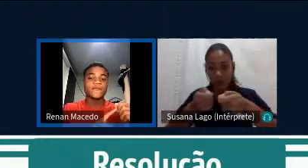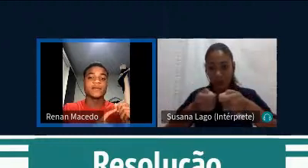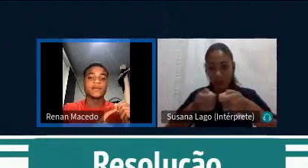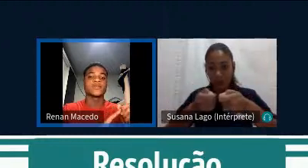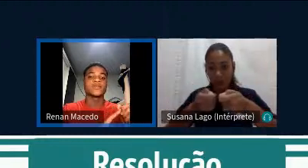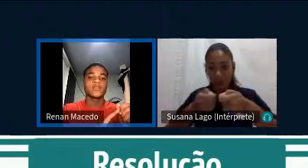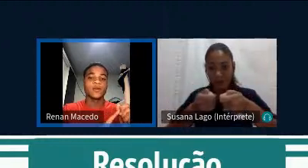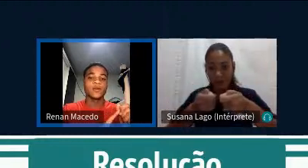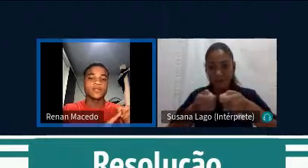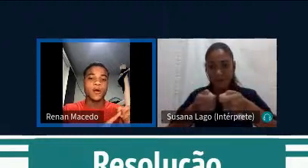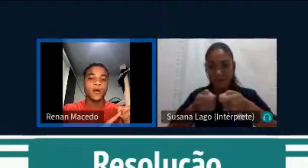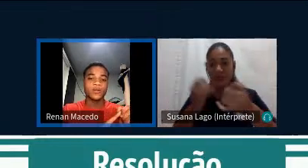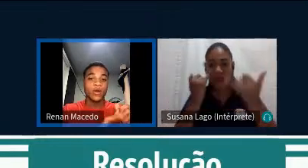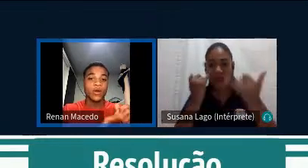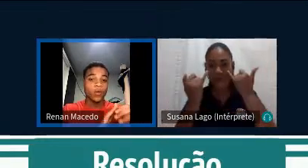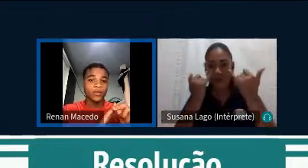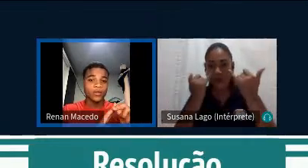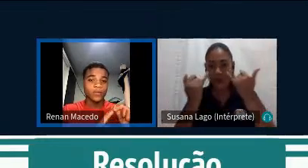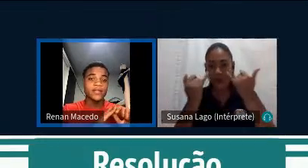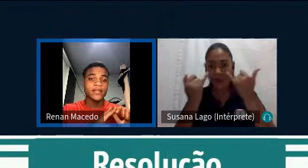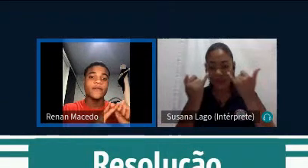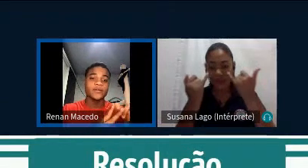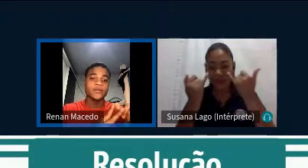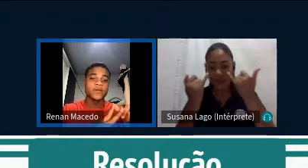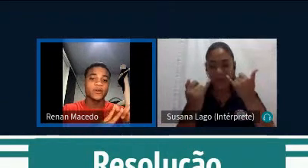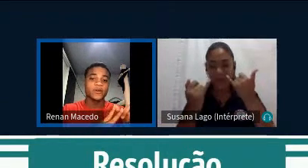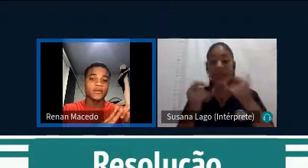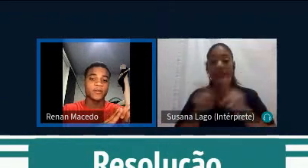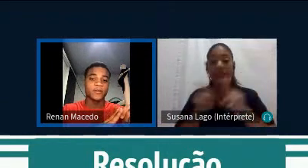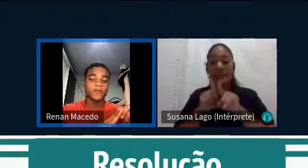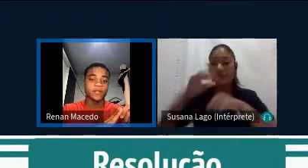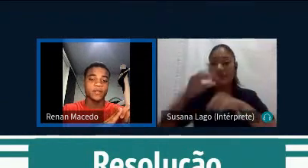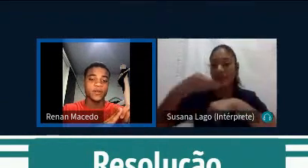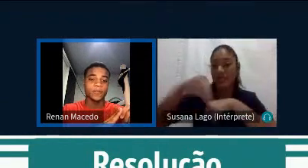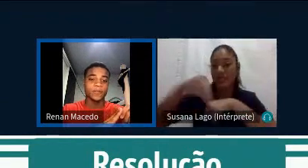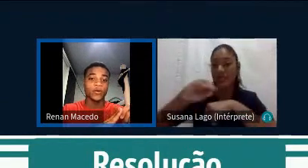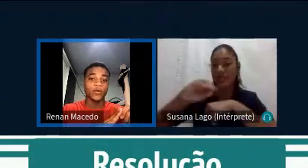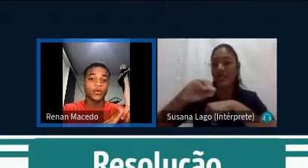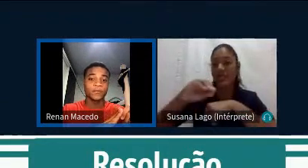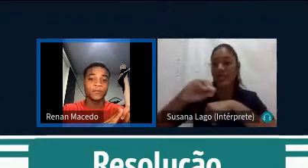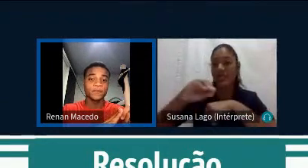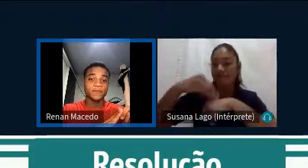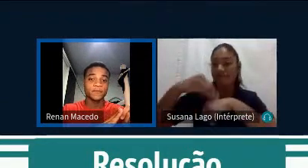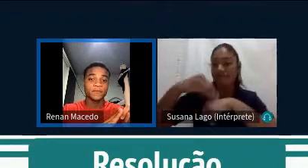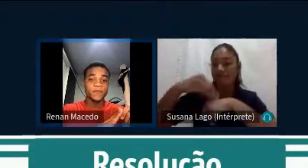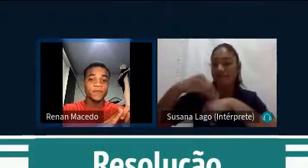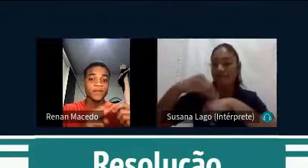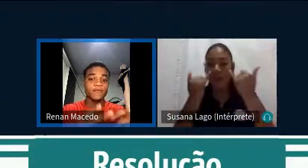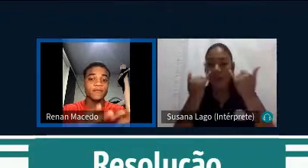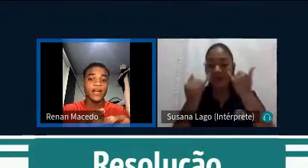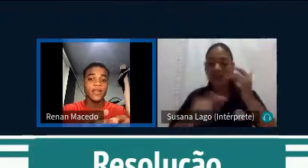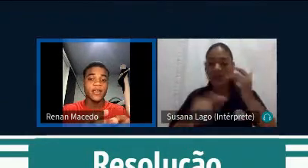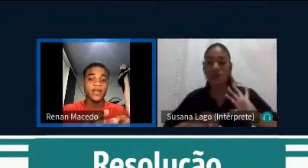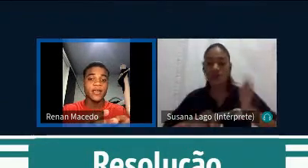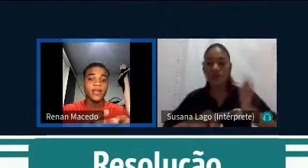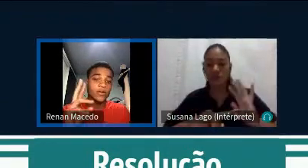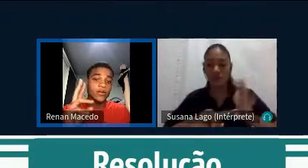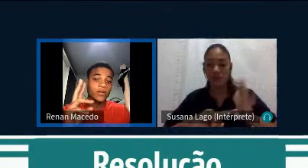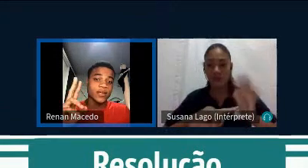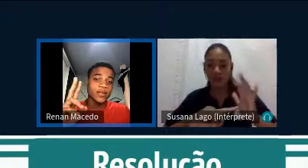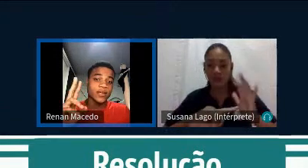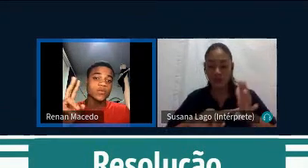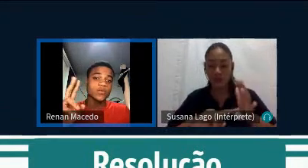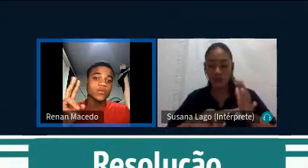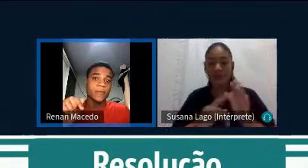informações desse potenciômetro, quanto mandar informações para esse potenciômetro, para o motor, e vai estar aí. Então, a gente vai ter todo